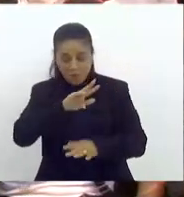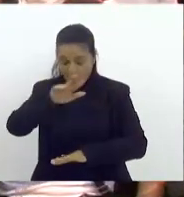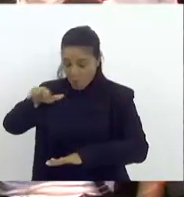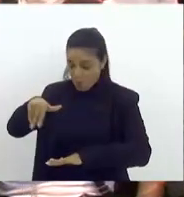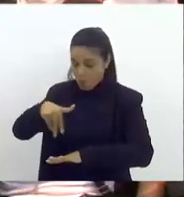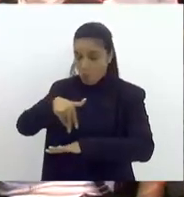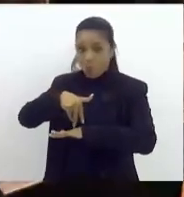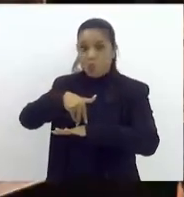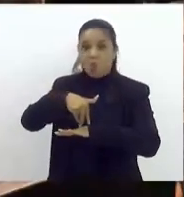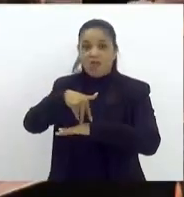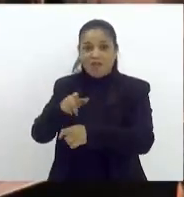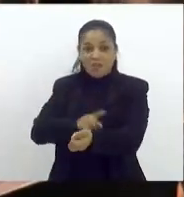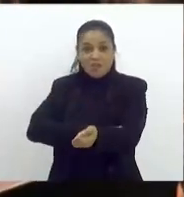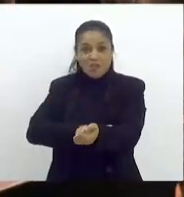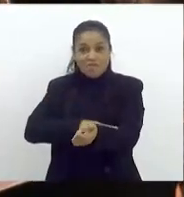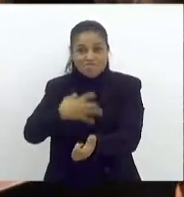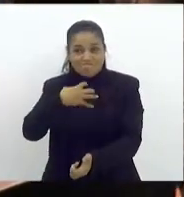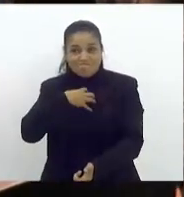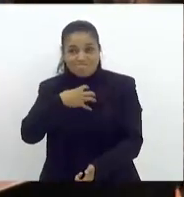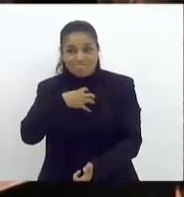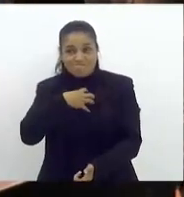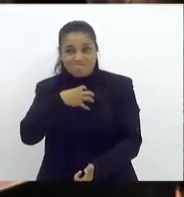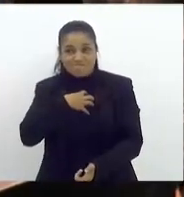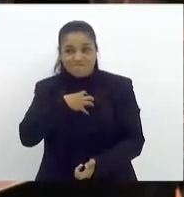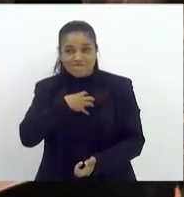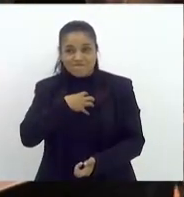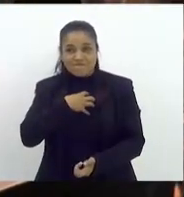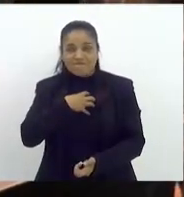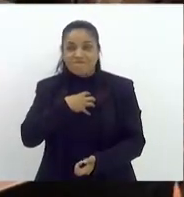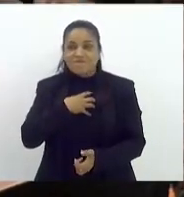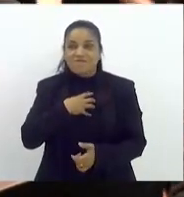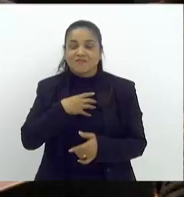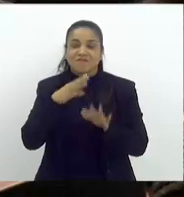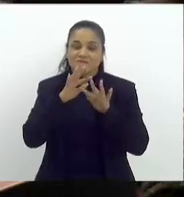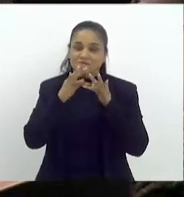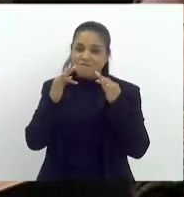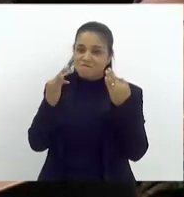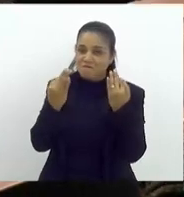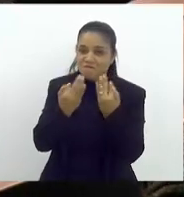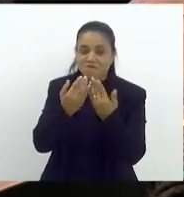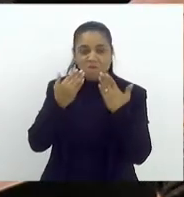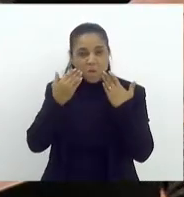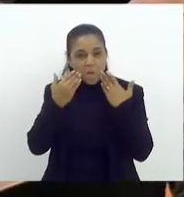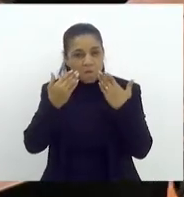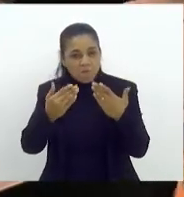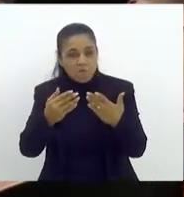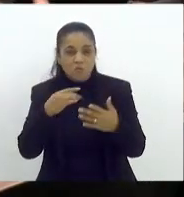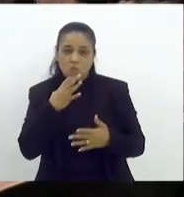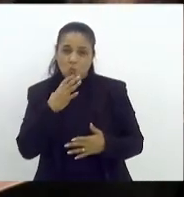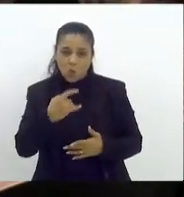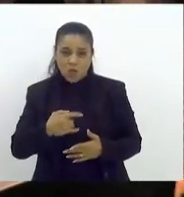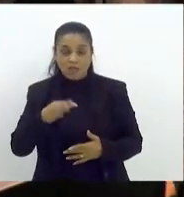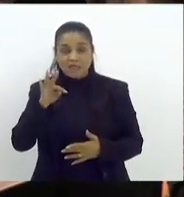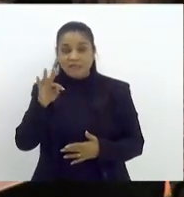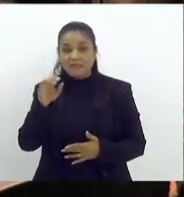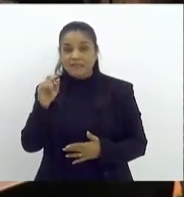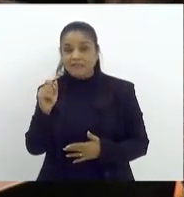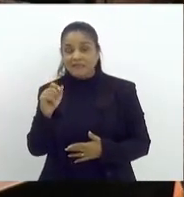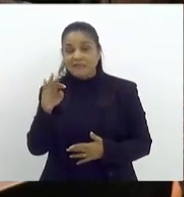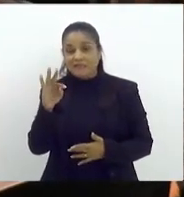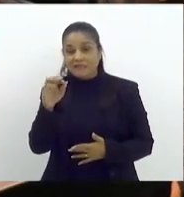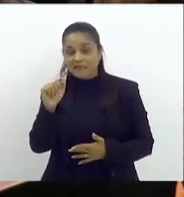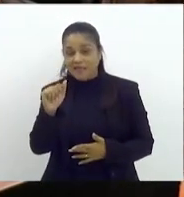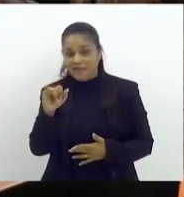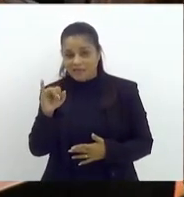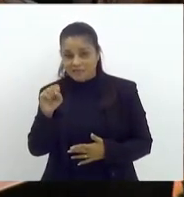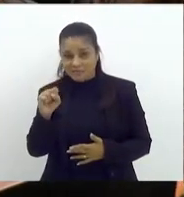eu fico nervosa calma aí família Pô me apresentar aqui quem não me conhece eu sou Thais murebi